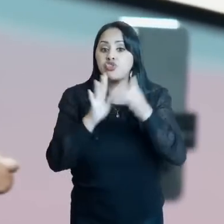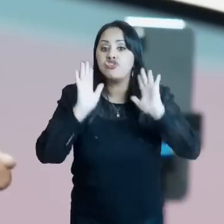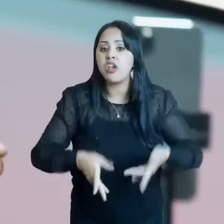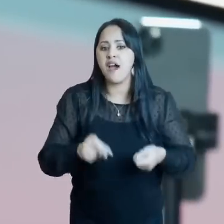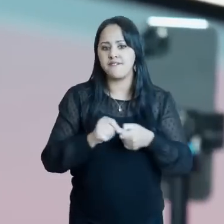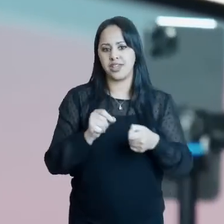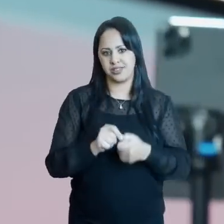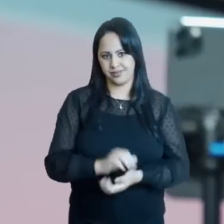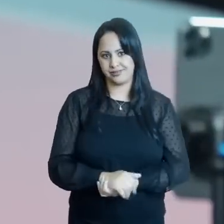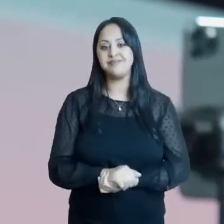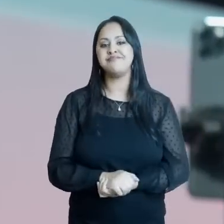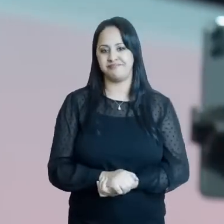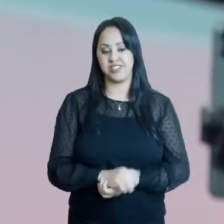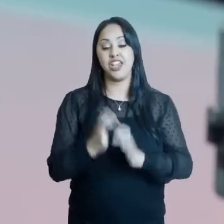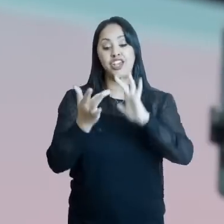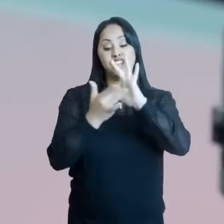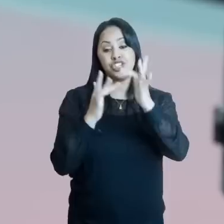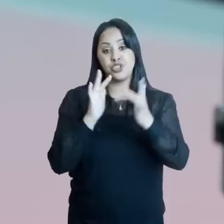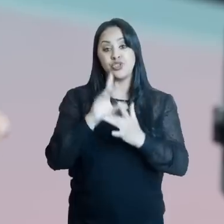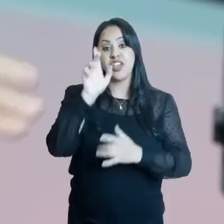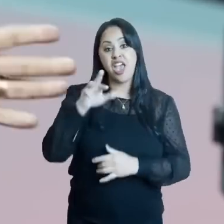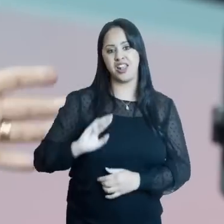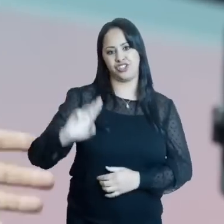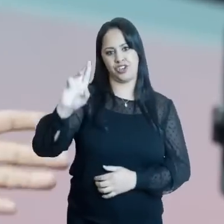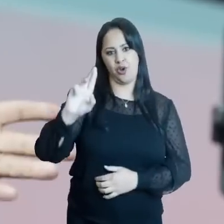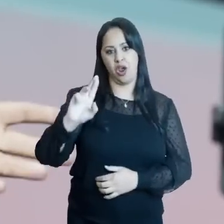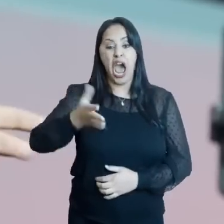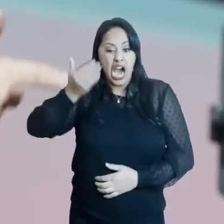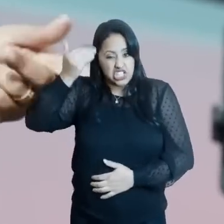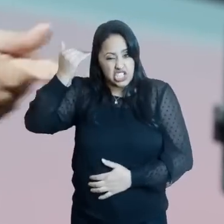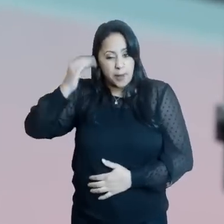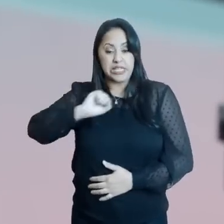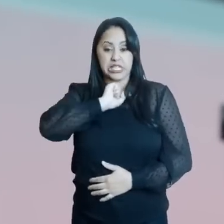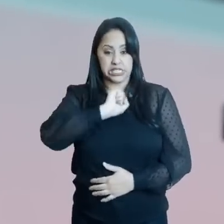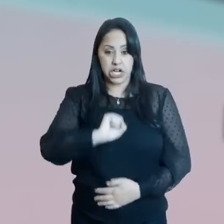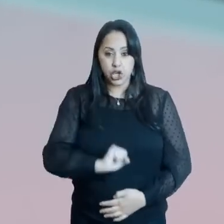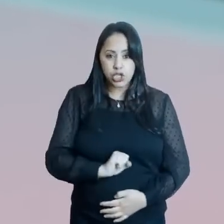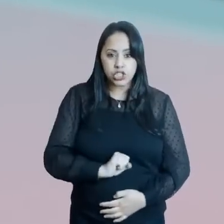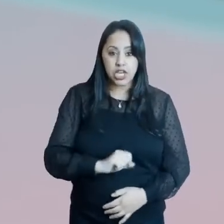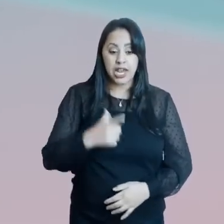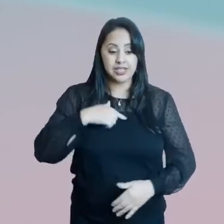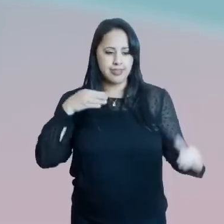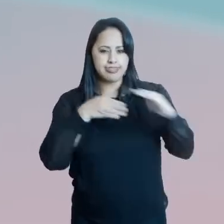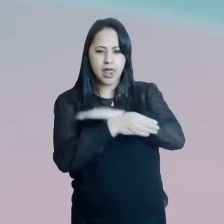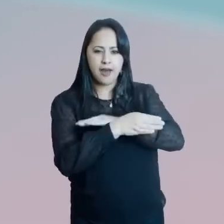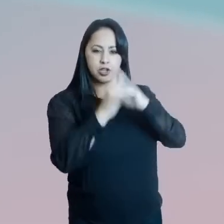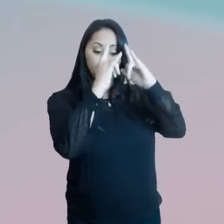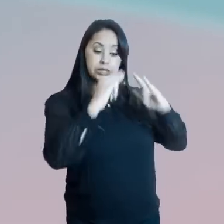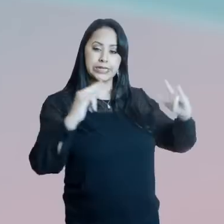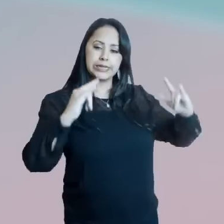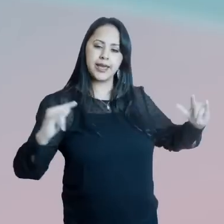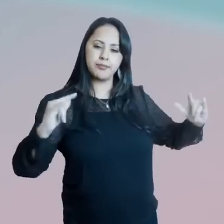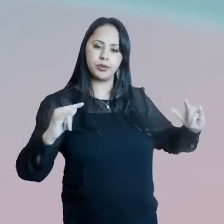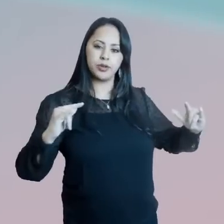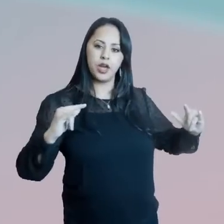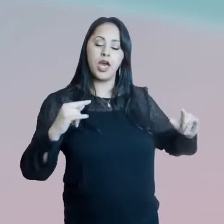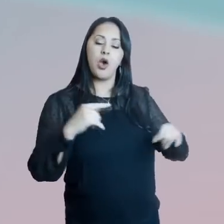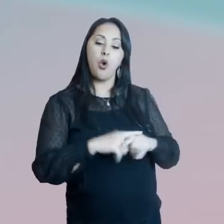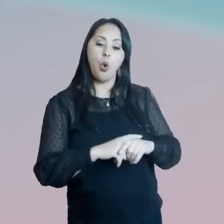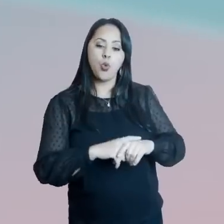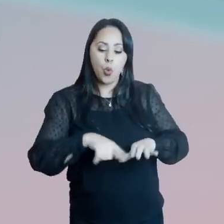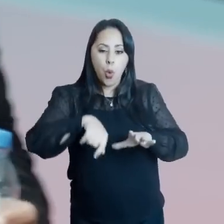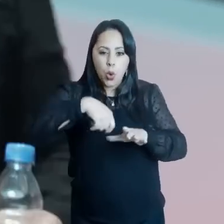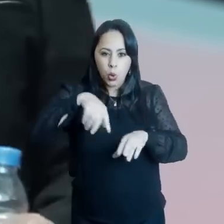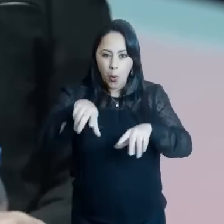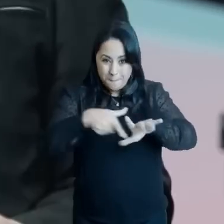uma corda e com um sininho no pé. Que se parasse de balançar o sininho, eles puxavam. Por quê? Porque morria. Porque a presença de Deus é muito gloriosa.